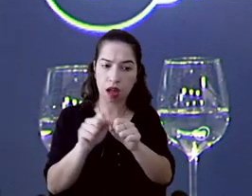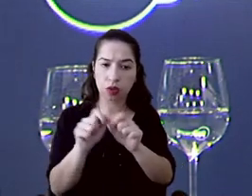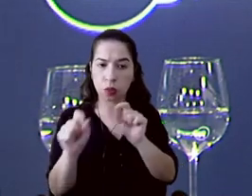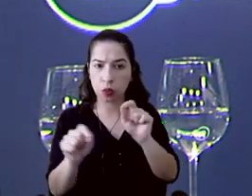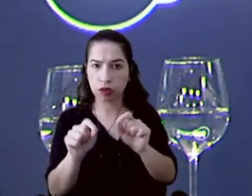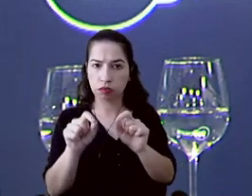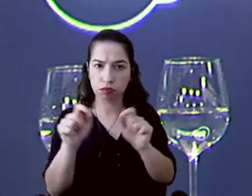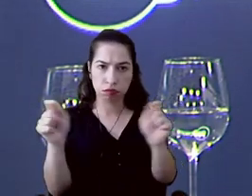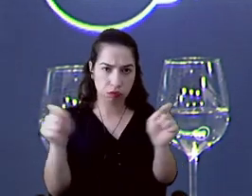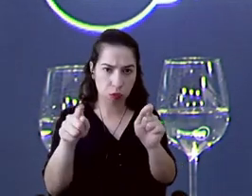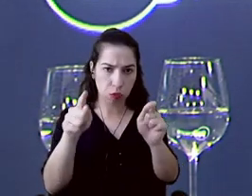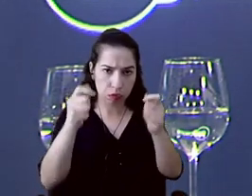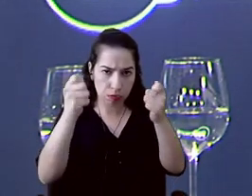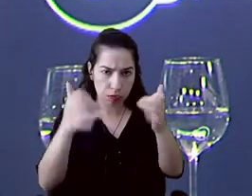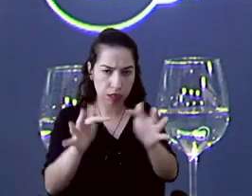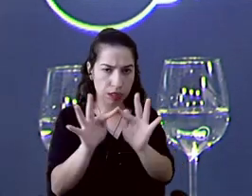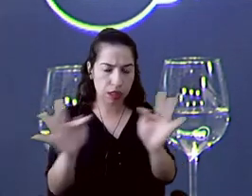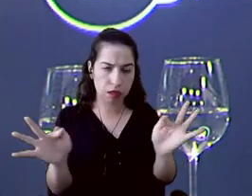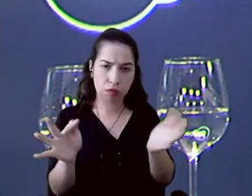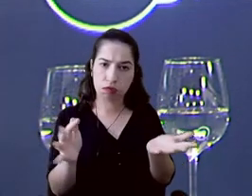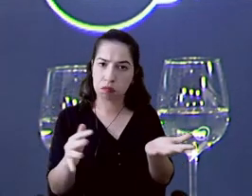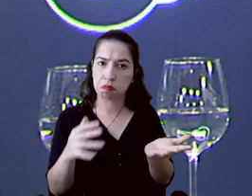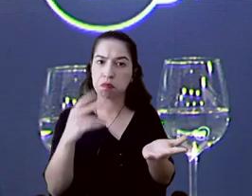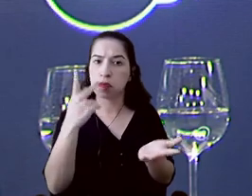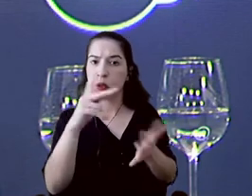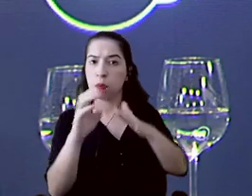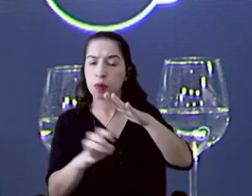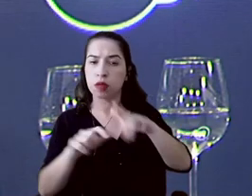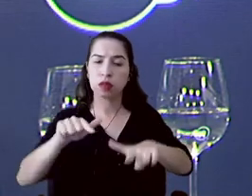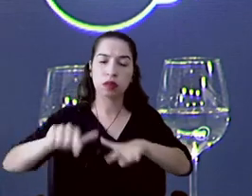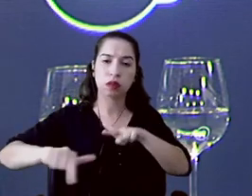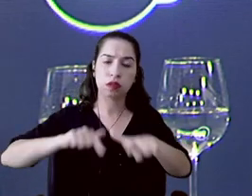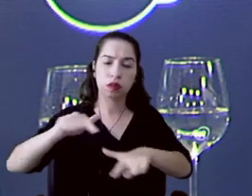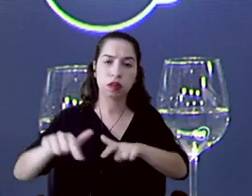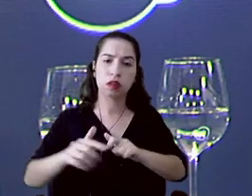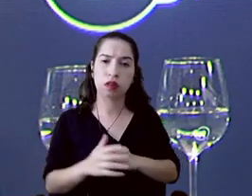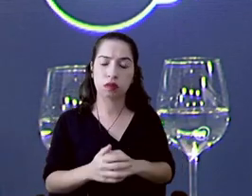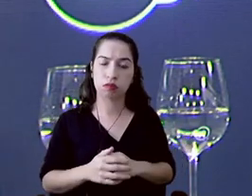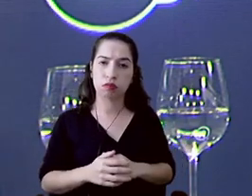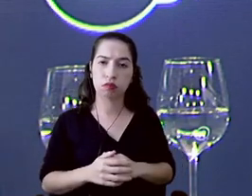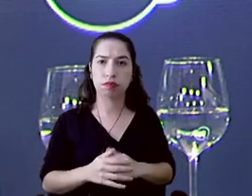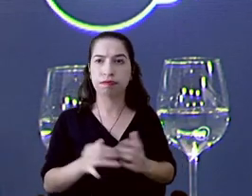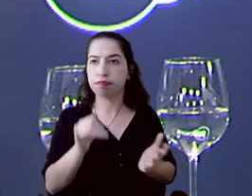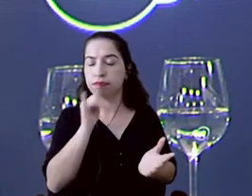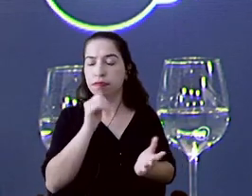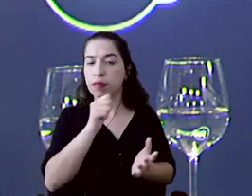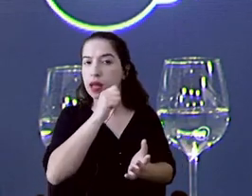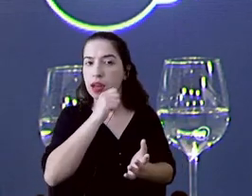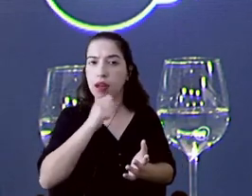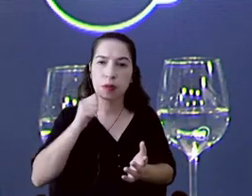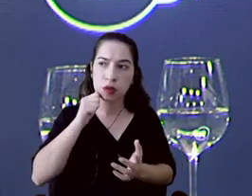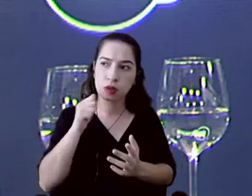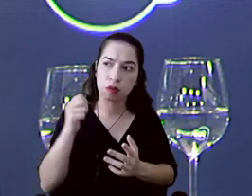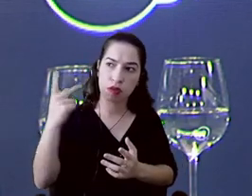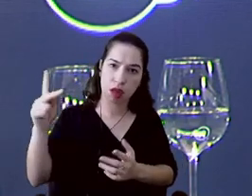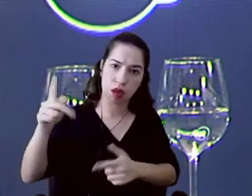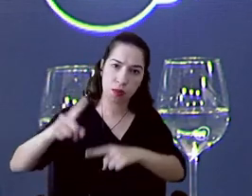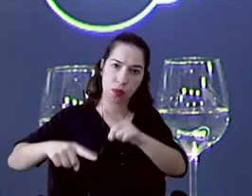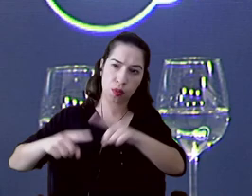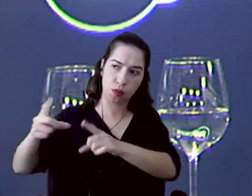que que é um serviço que vocês oferecem por exemplo eu permito que a Amazon venda um produto dela